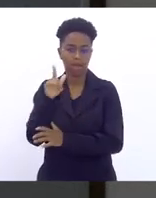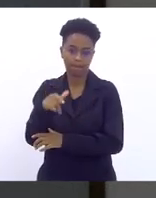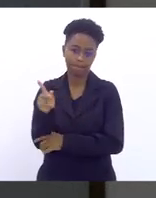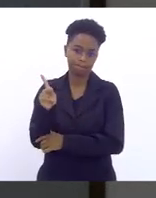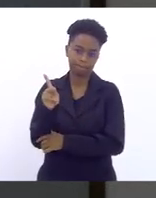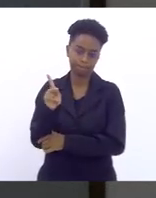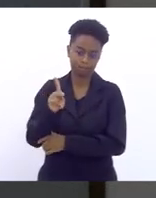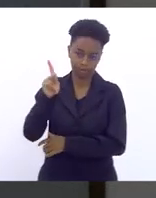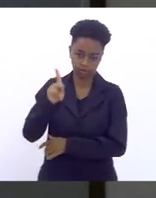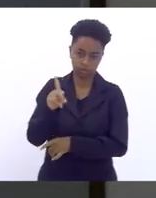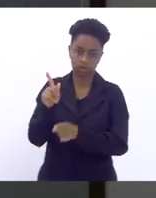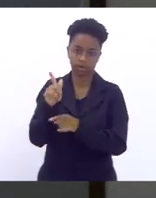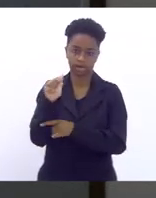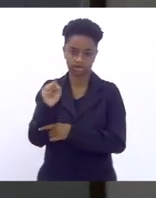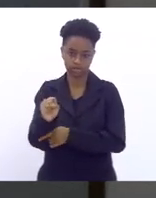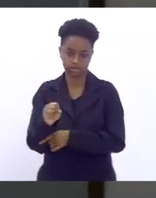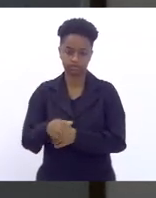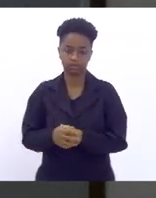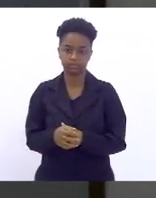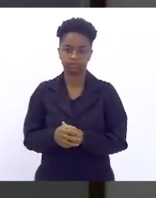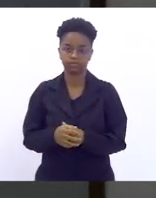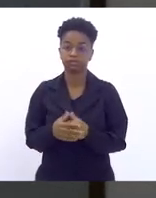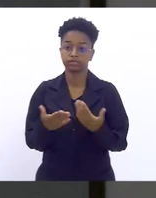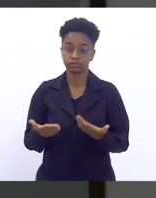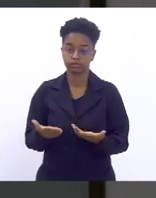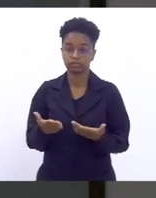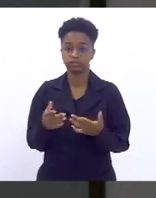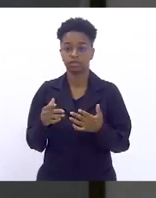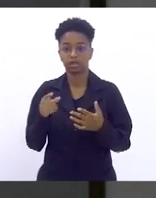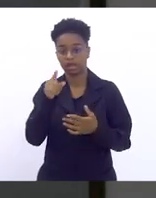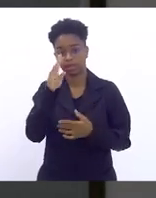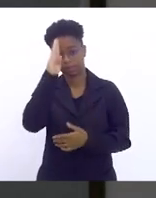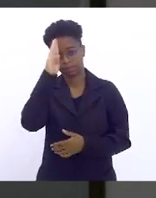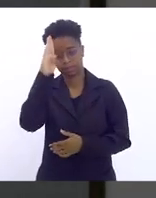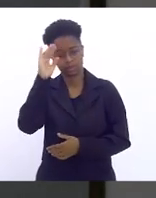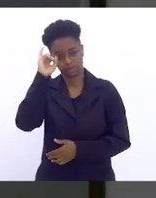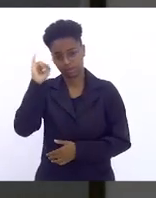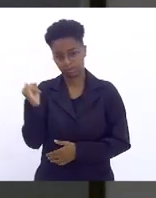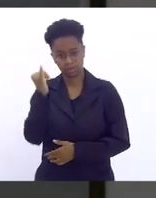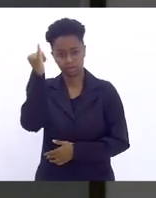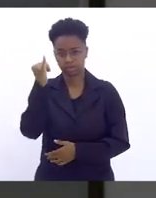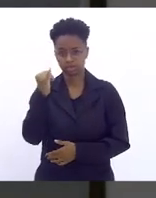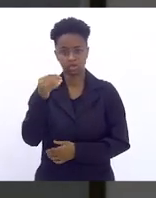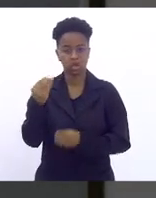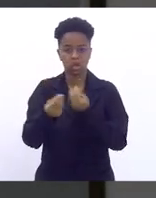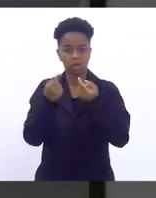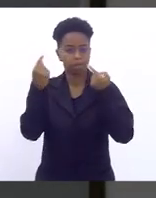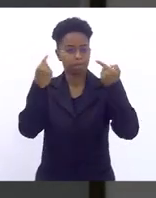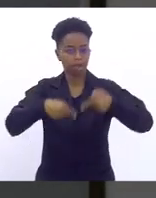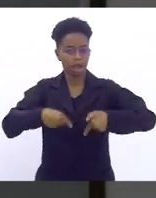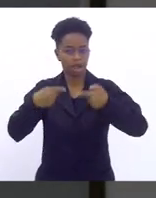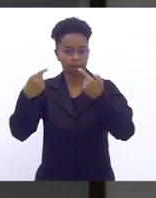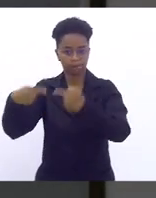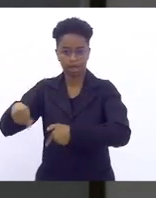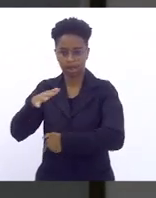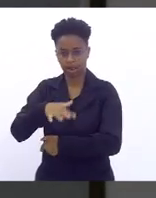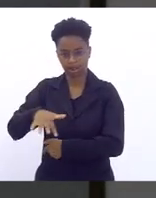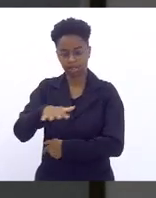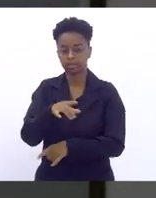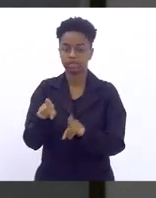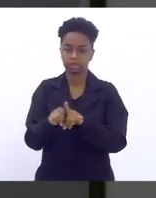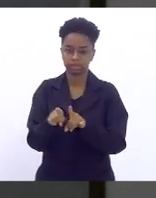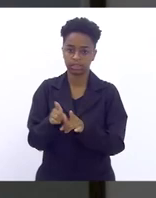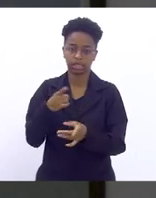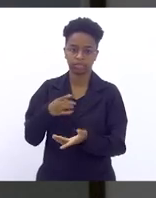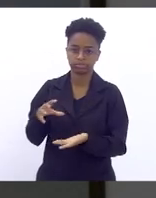petróleo e gás os fatores Eu acho que isso é importante de todos aí fatores de competitividade desse setor a presença do